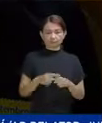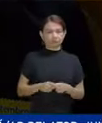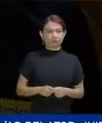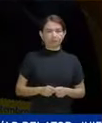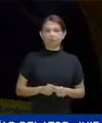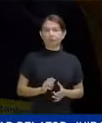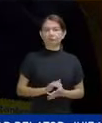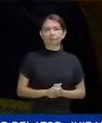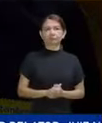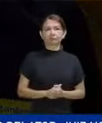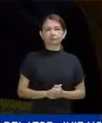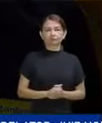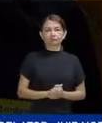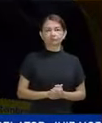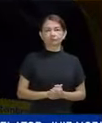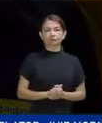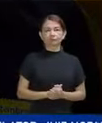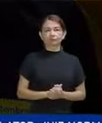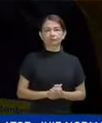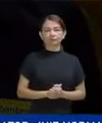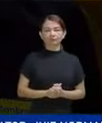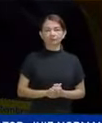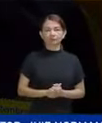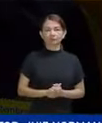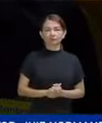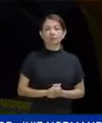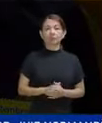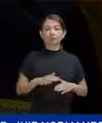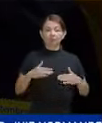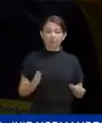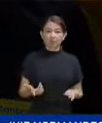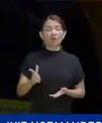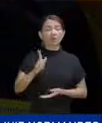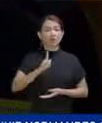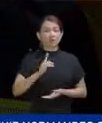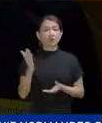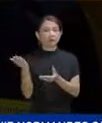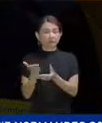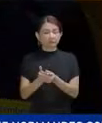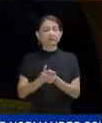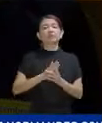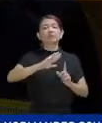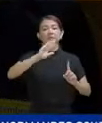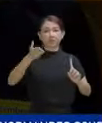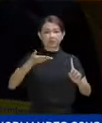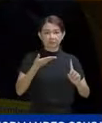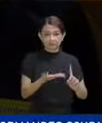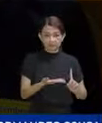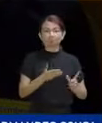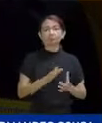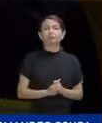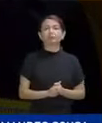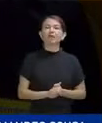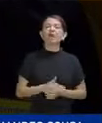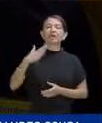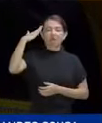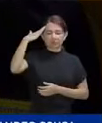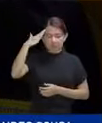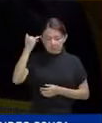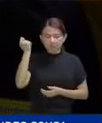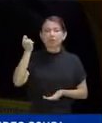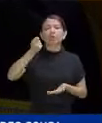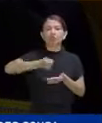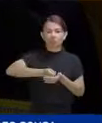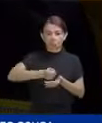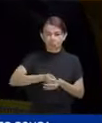previsão de citação em processo de prestação de contas. A parte esteve inserida no polo da demanda da chapa e declarou ciência da